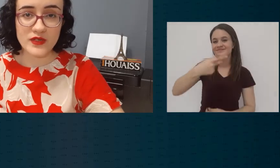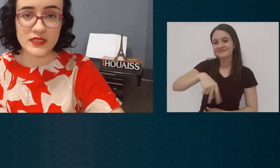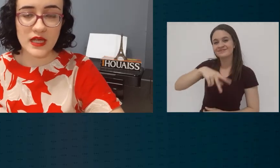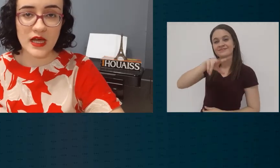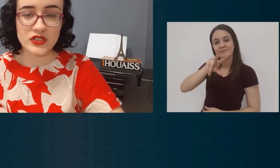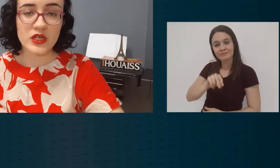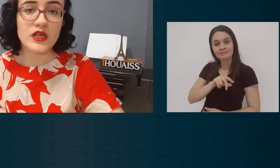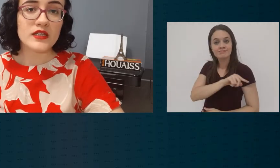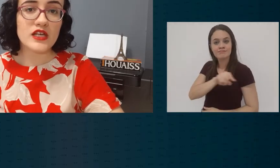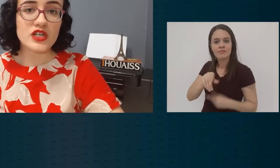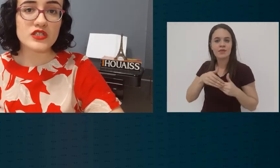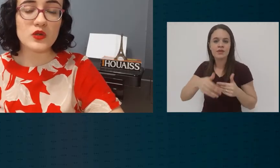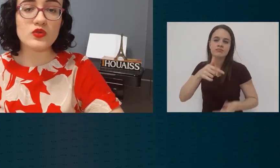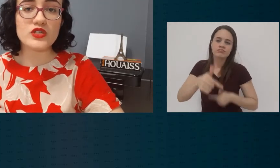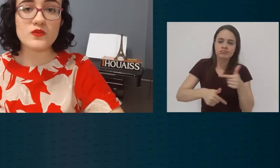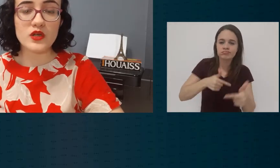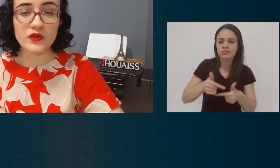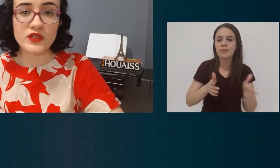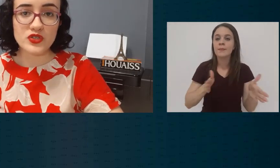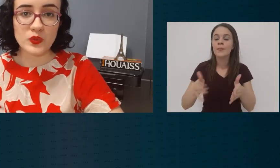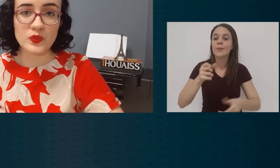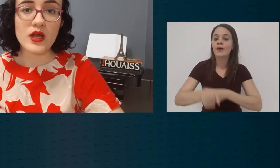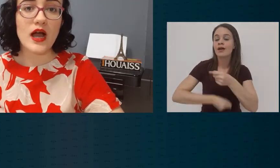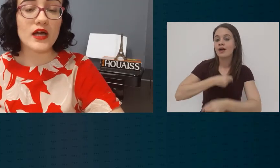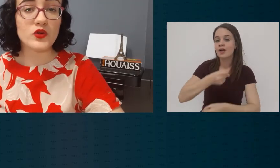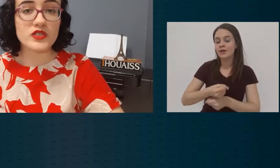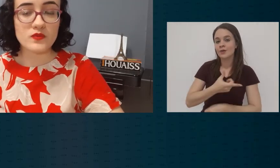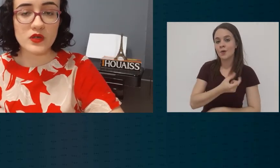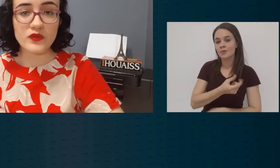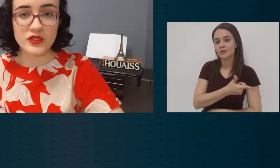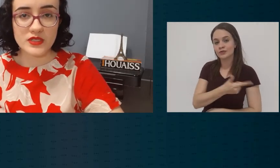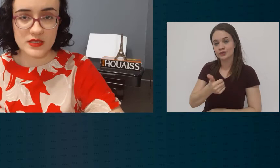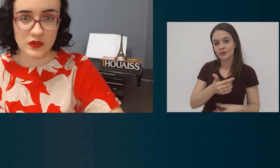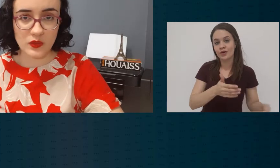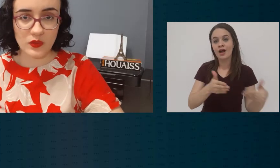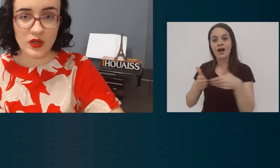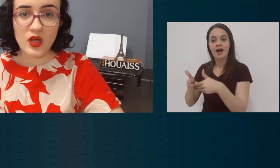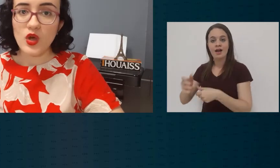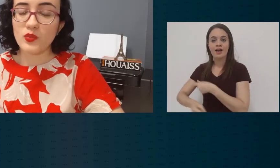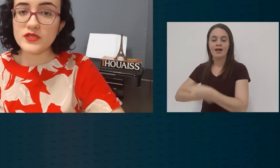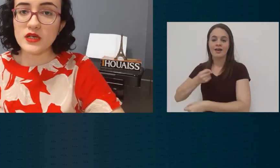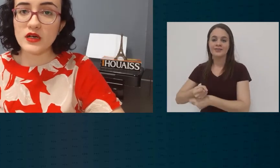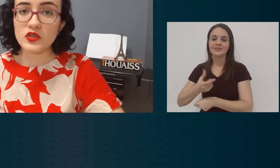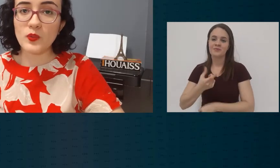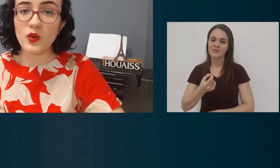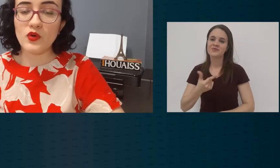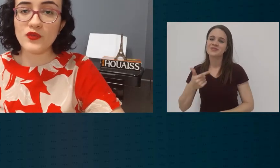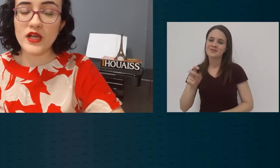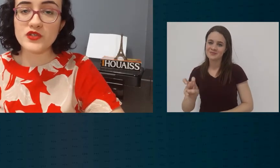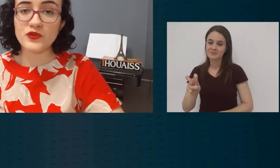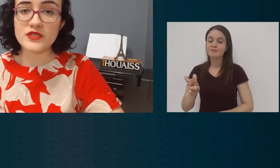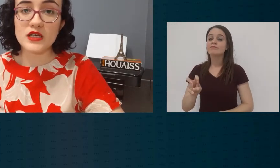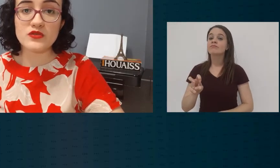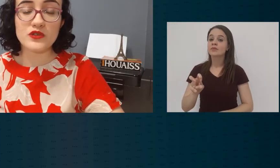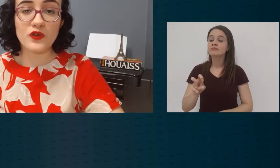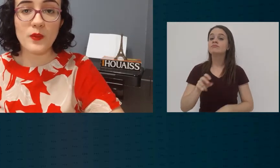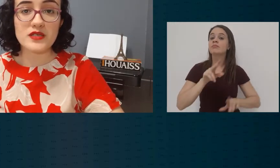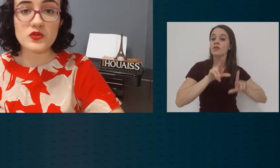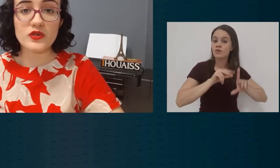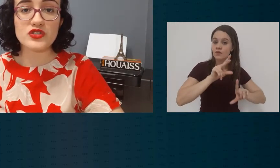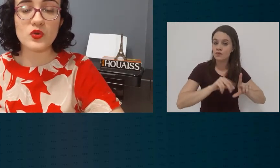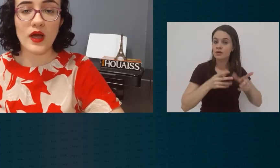da universidade na gestão 2021 a 2025, buscando promover a difusão